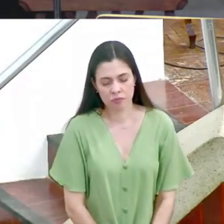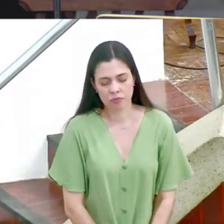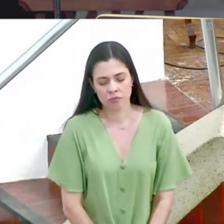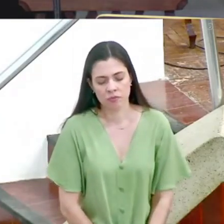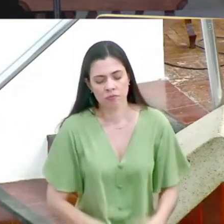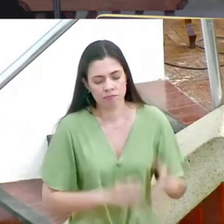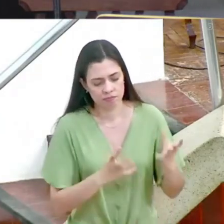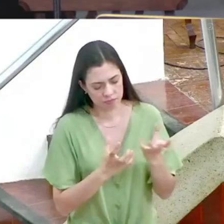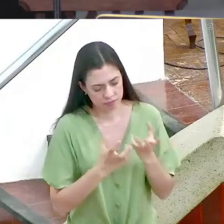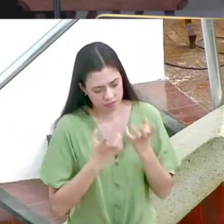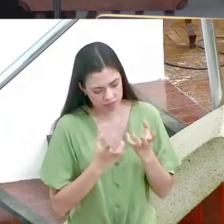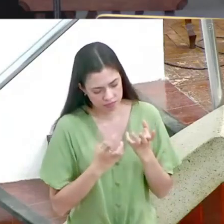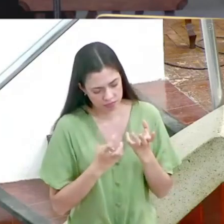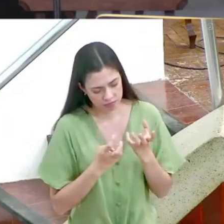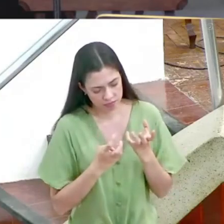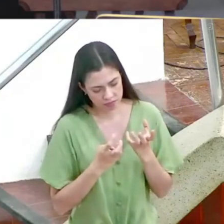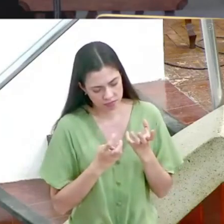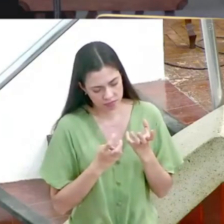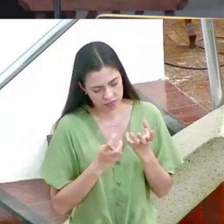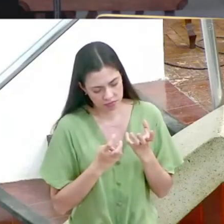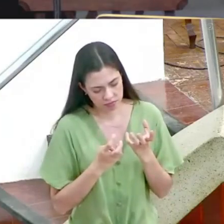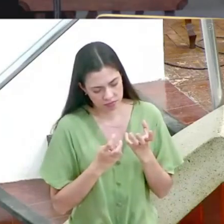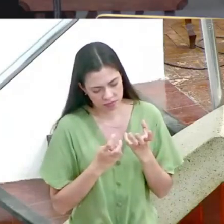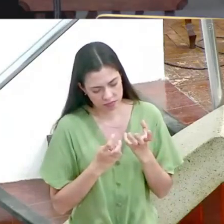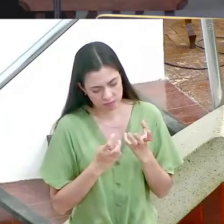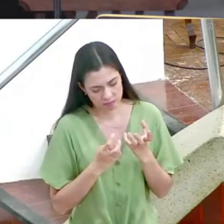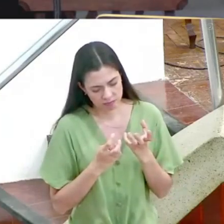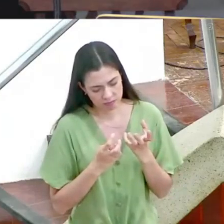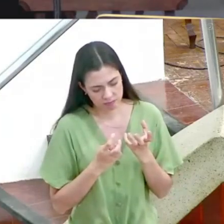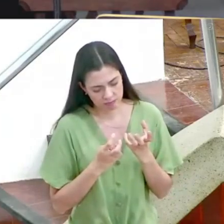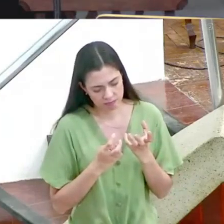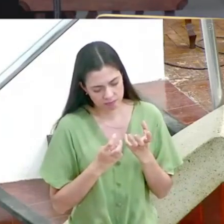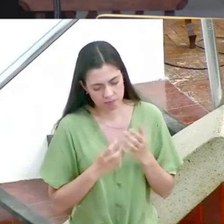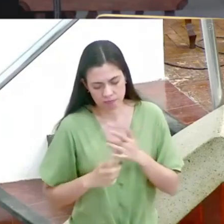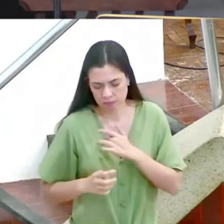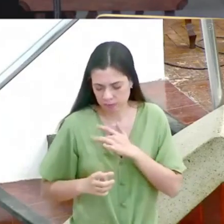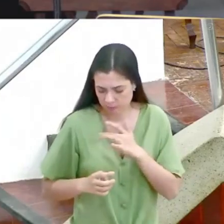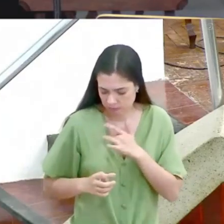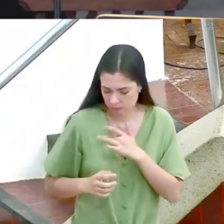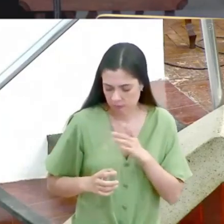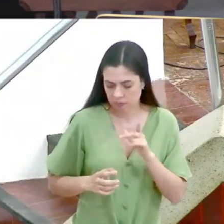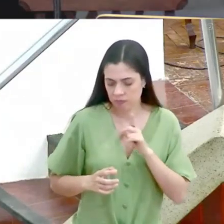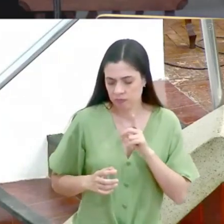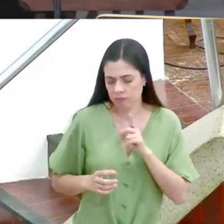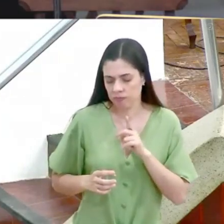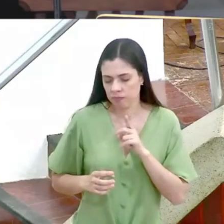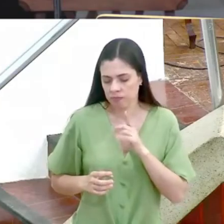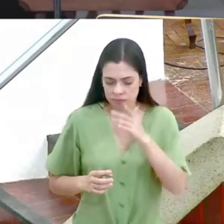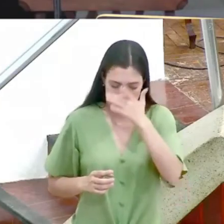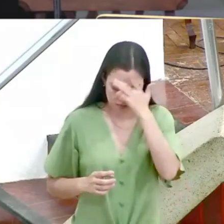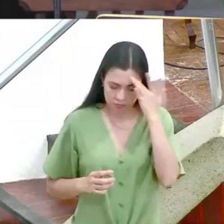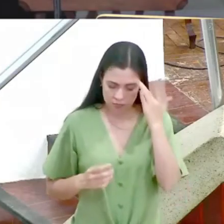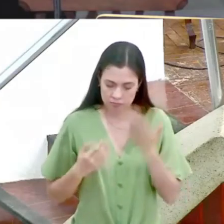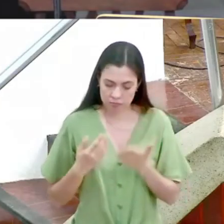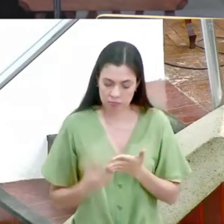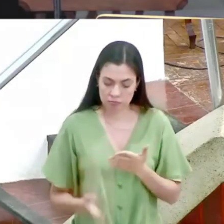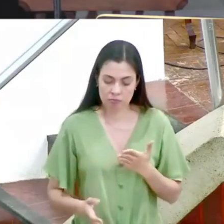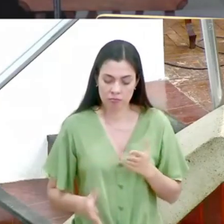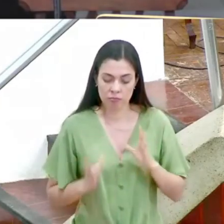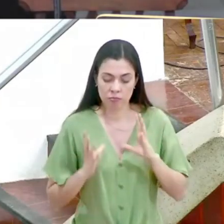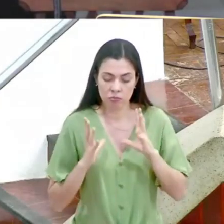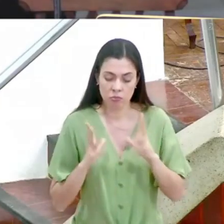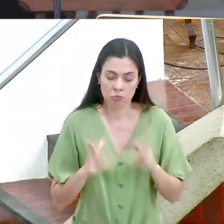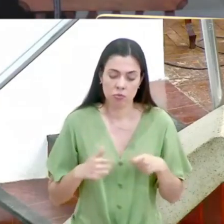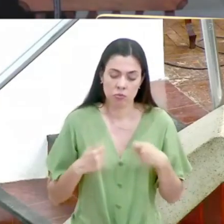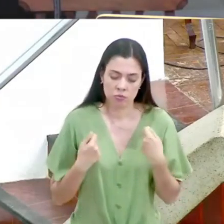nós queremos ter compaixão do perdido daquele que precisa ouvir